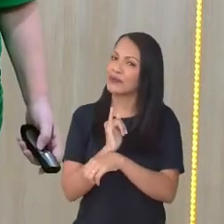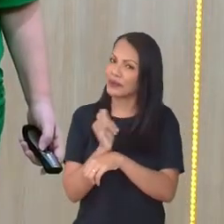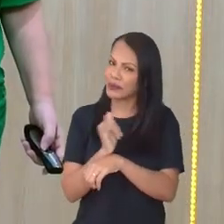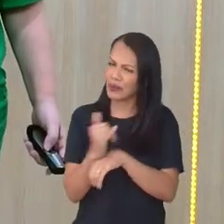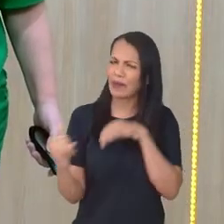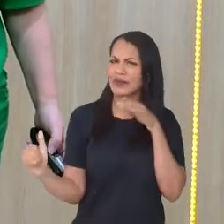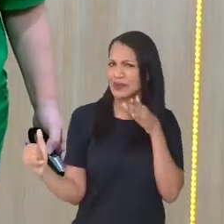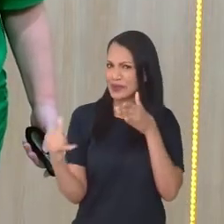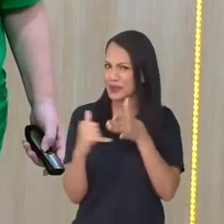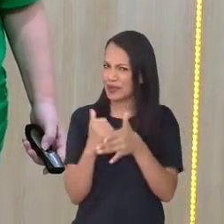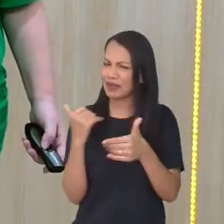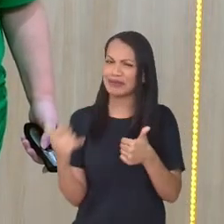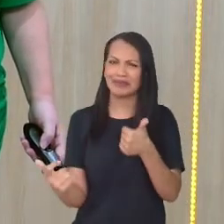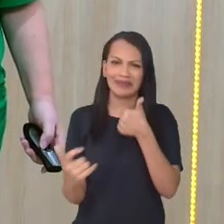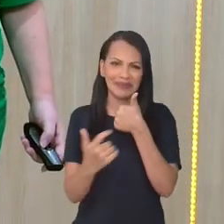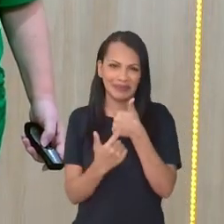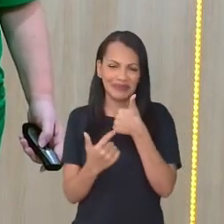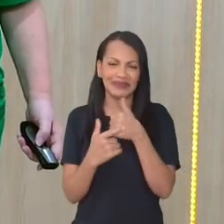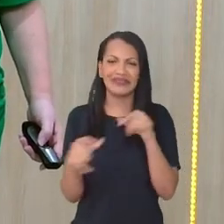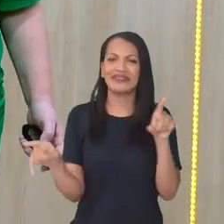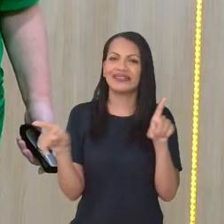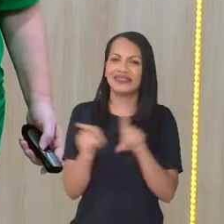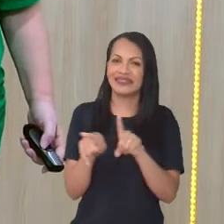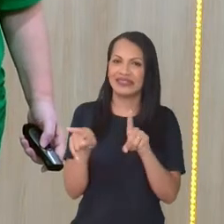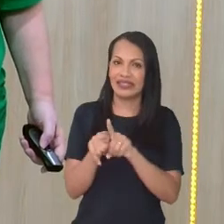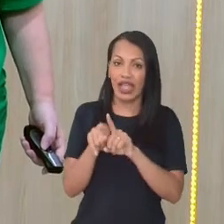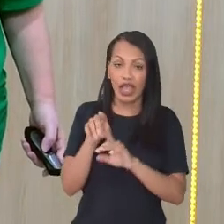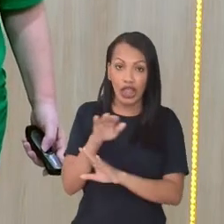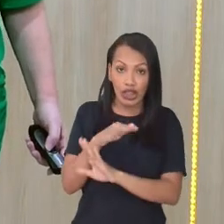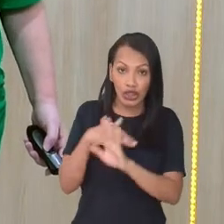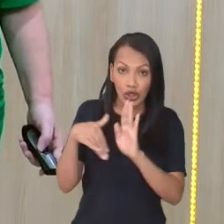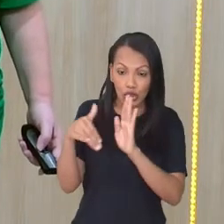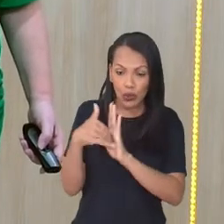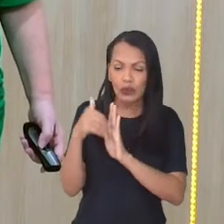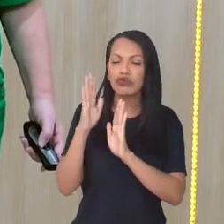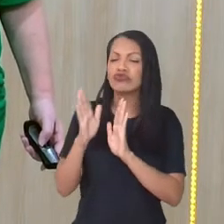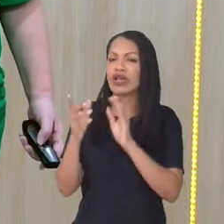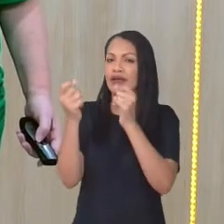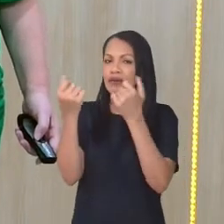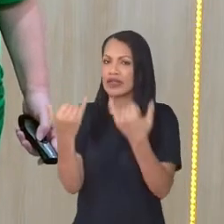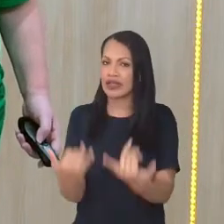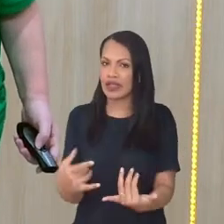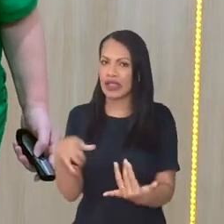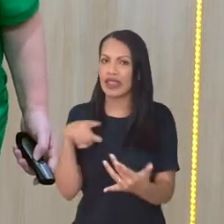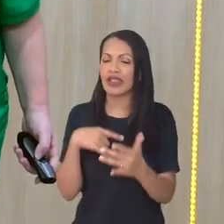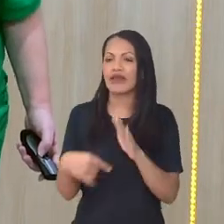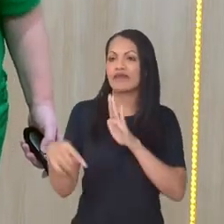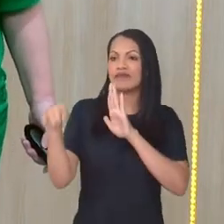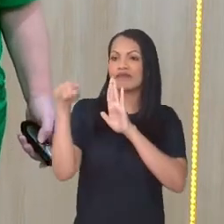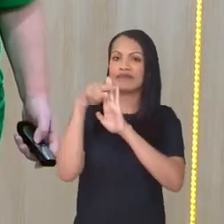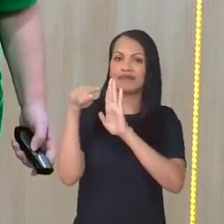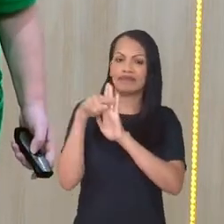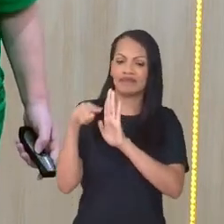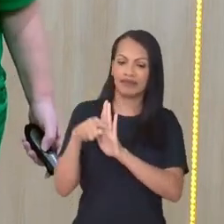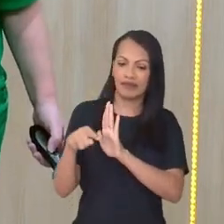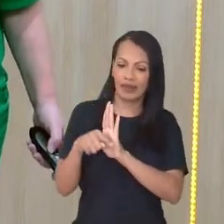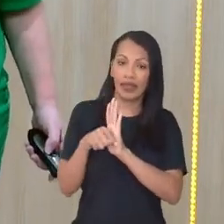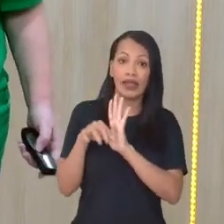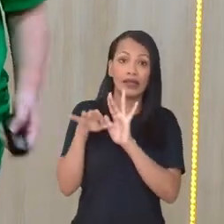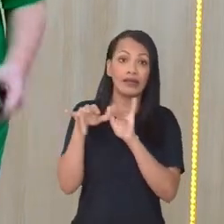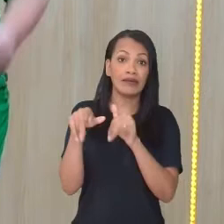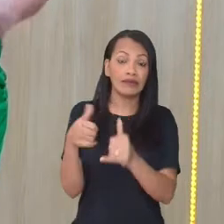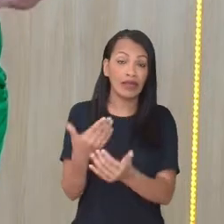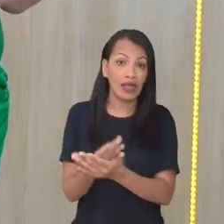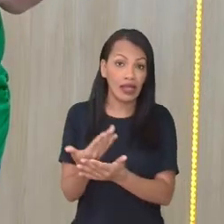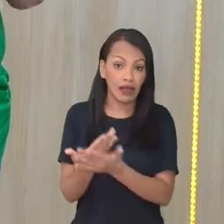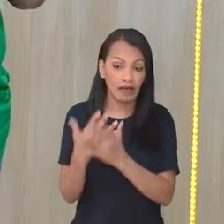tem, além de tudo que eu já falei, tem a playlist de todas as aulas, de todas as